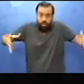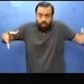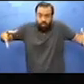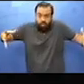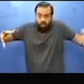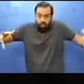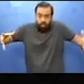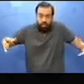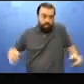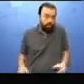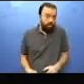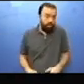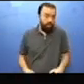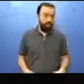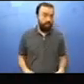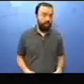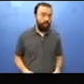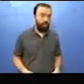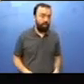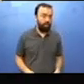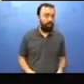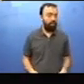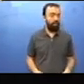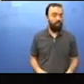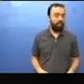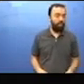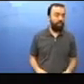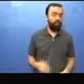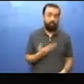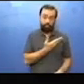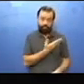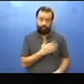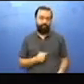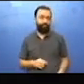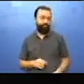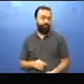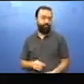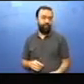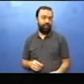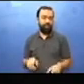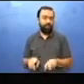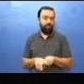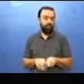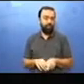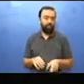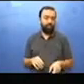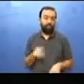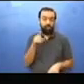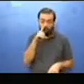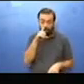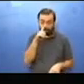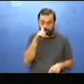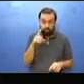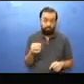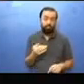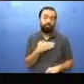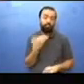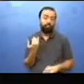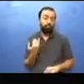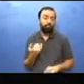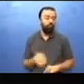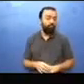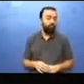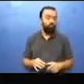vemos na nossa história e que nós vamos aprender. A tartaruga de couro também corre risco de extinção. E